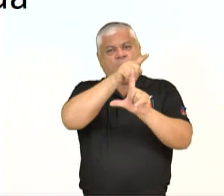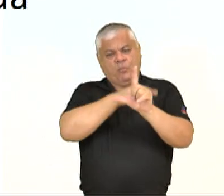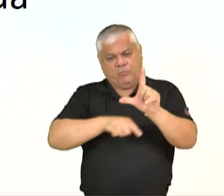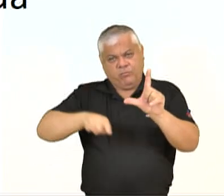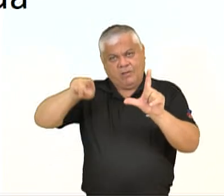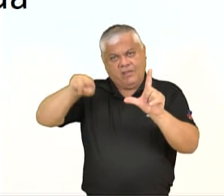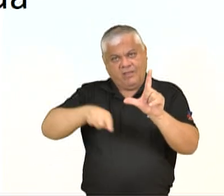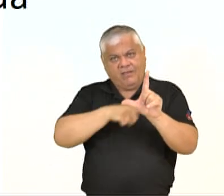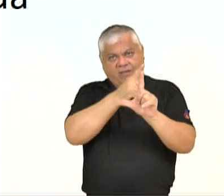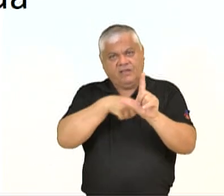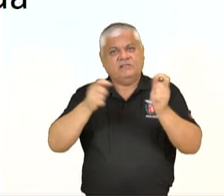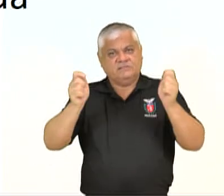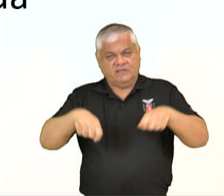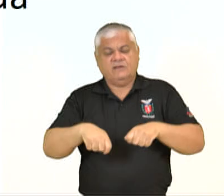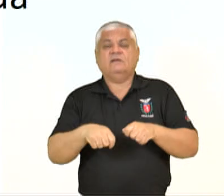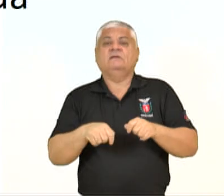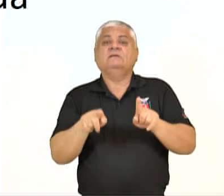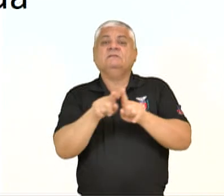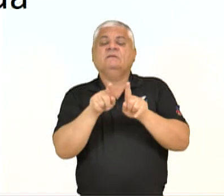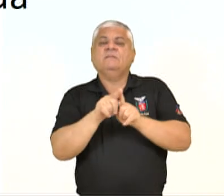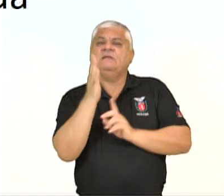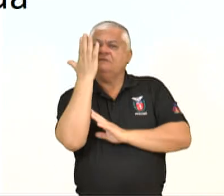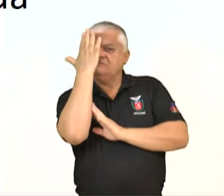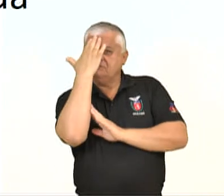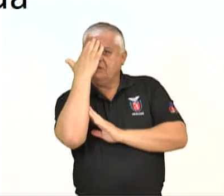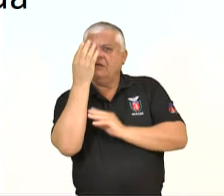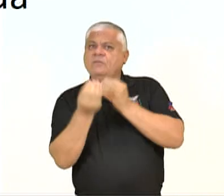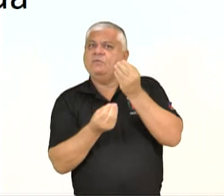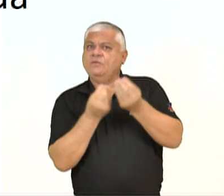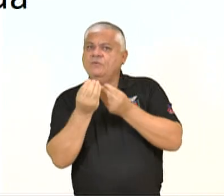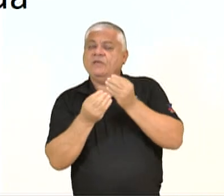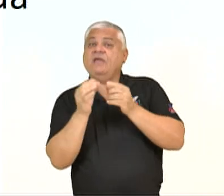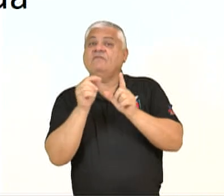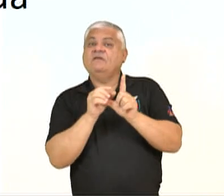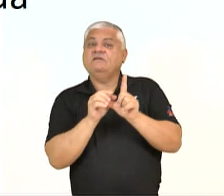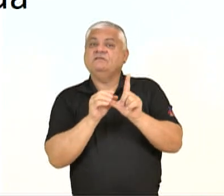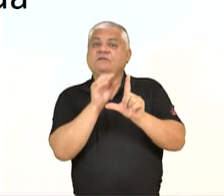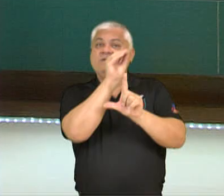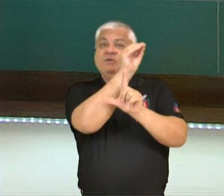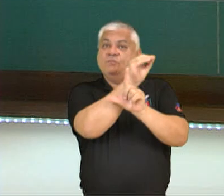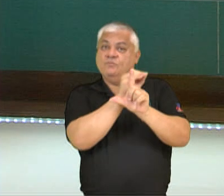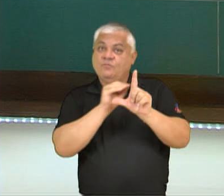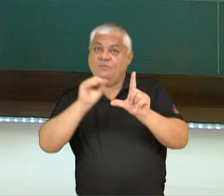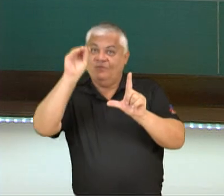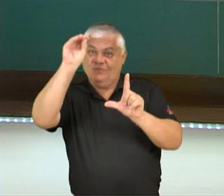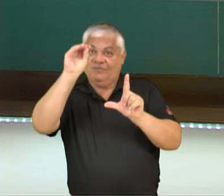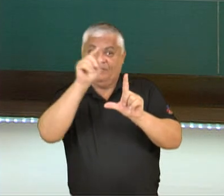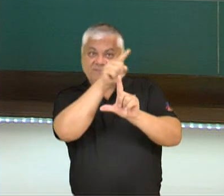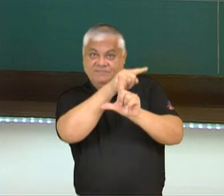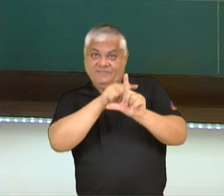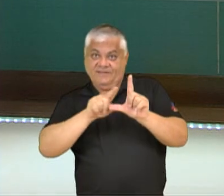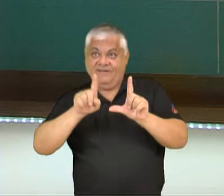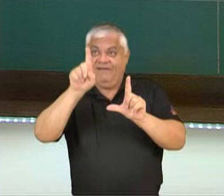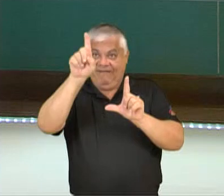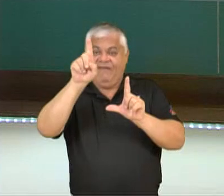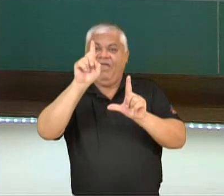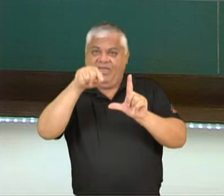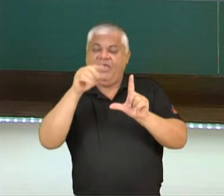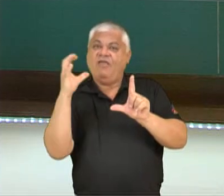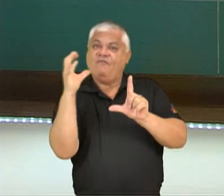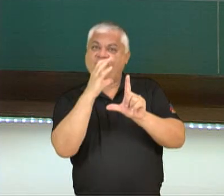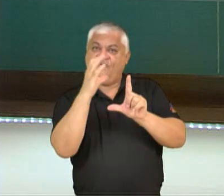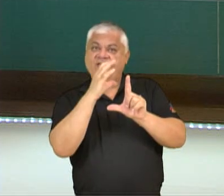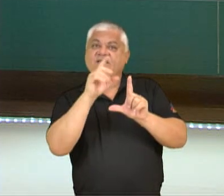do coeficiente a, já sabemos ainda que o deslocamento dela para cima ou para baixo é uma influência